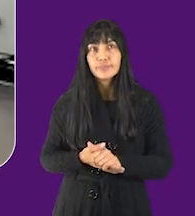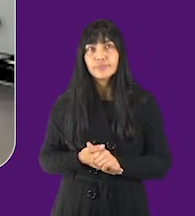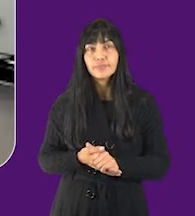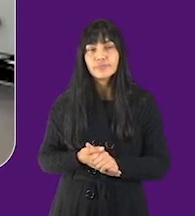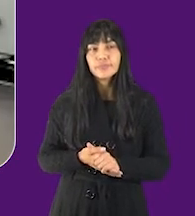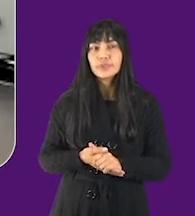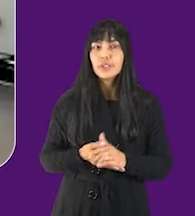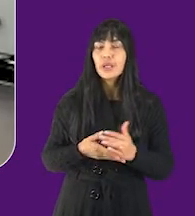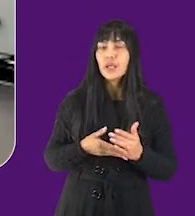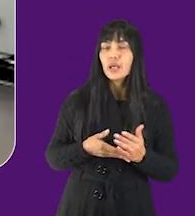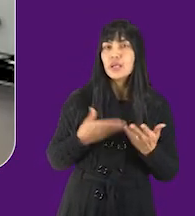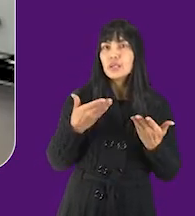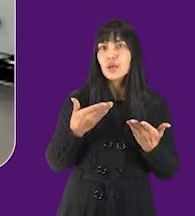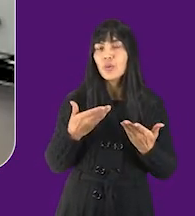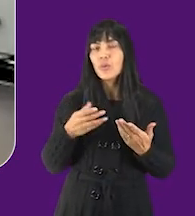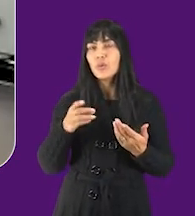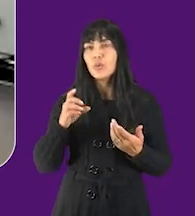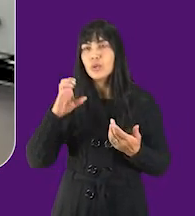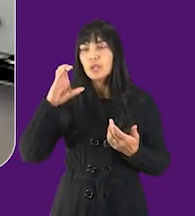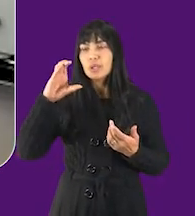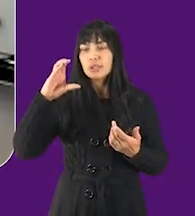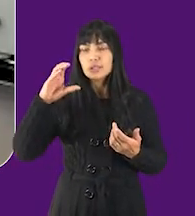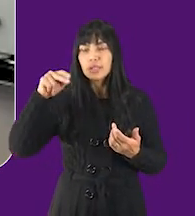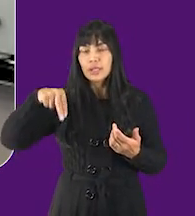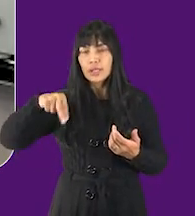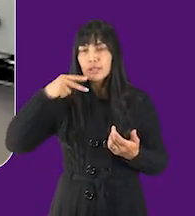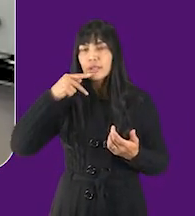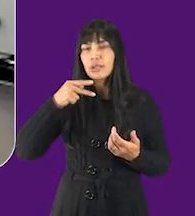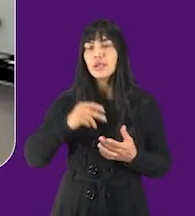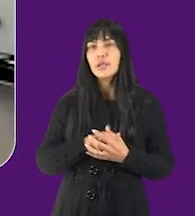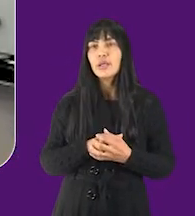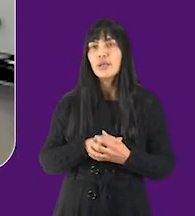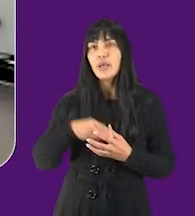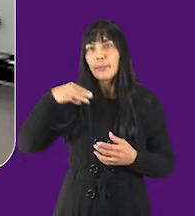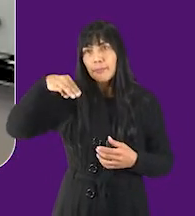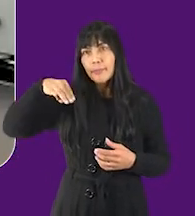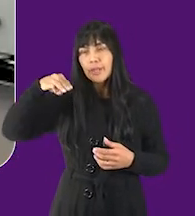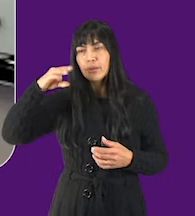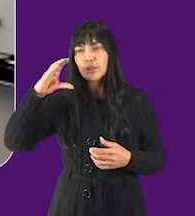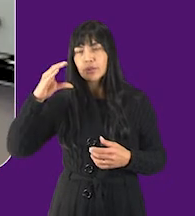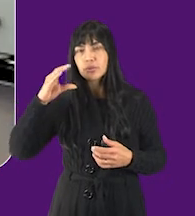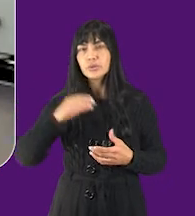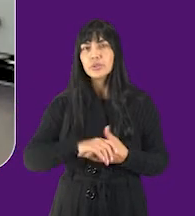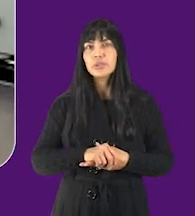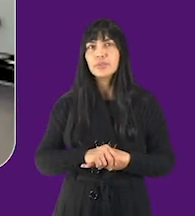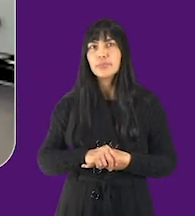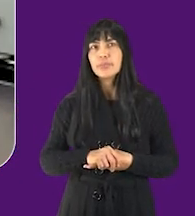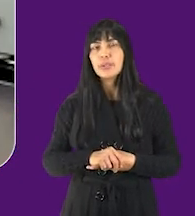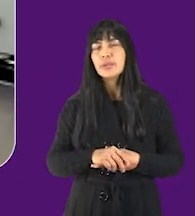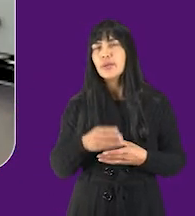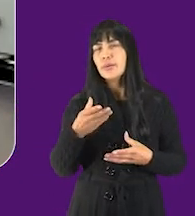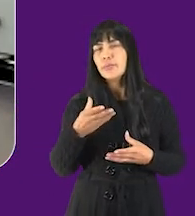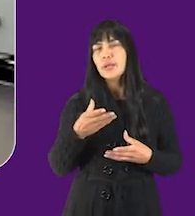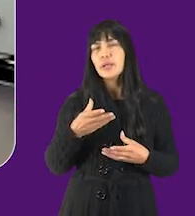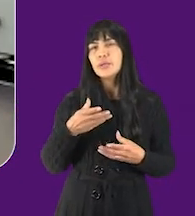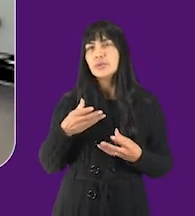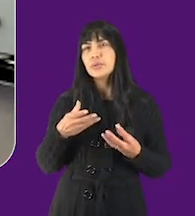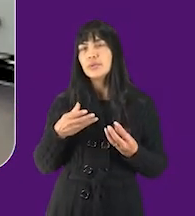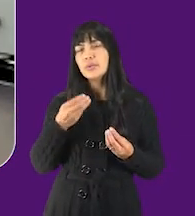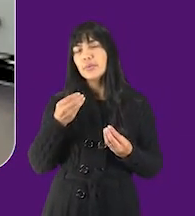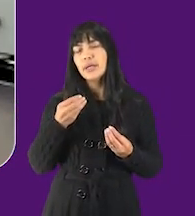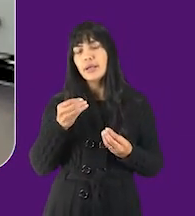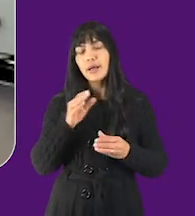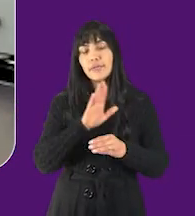parecida. Então, o WCM, né, a melhoria contínua, ela tem um papel fundamental para